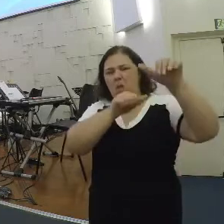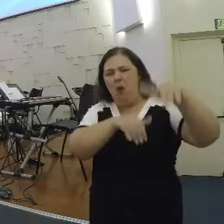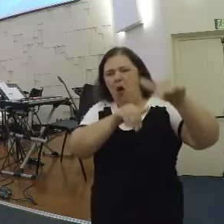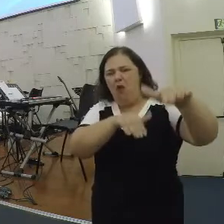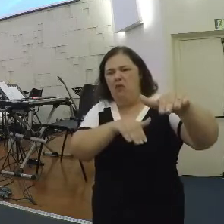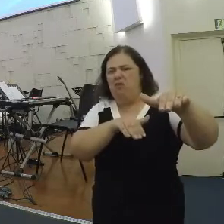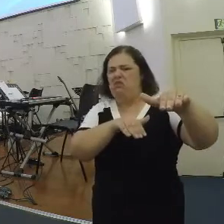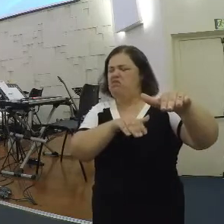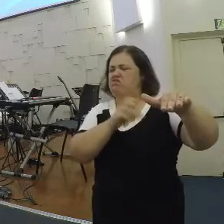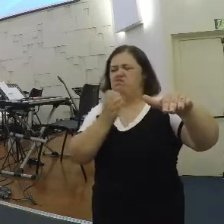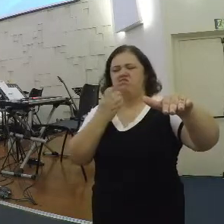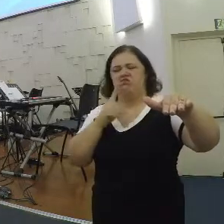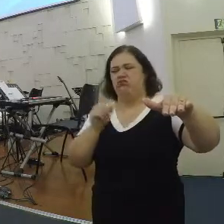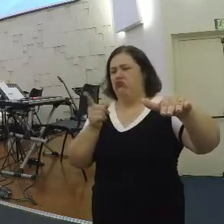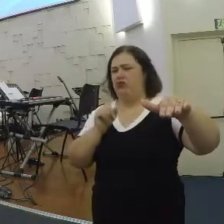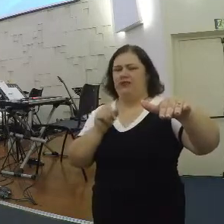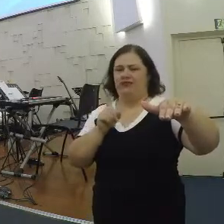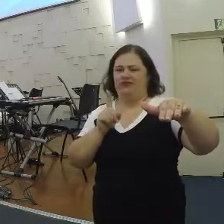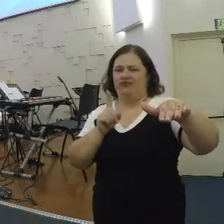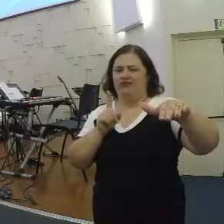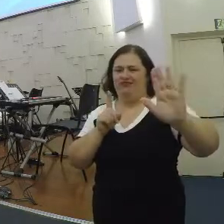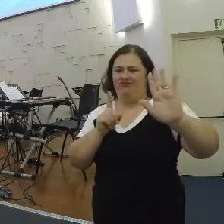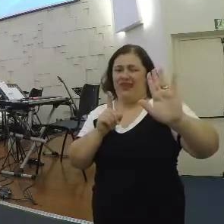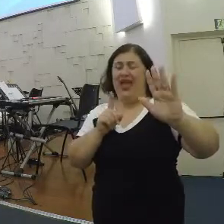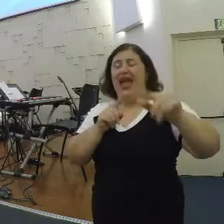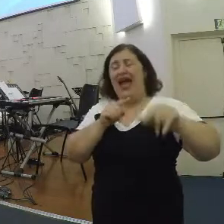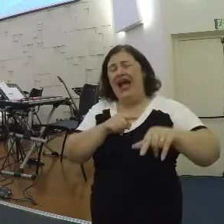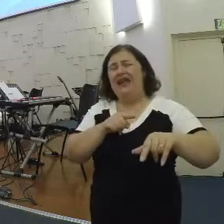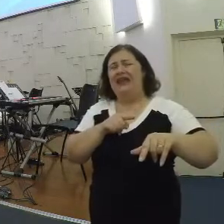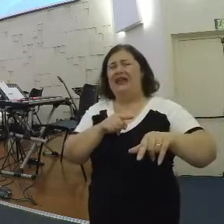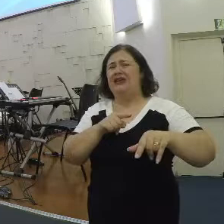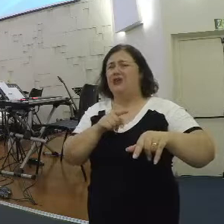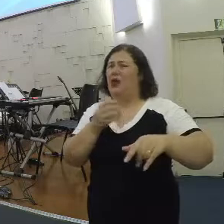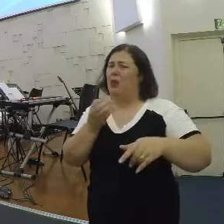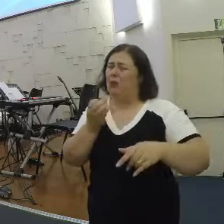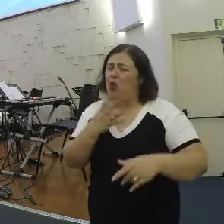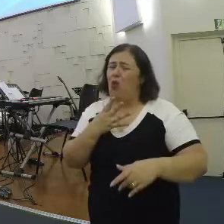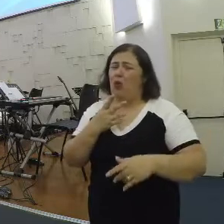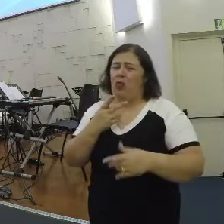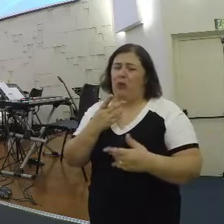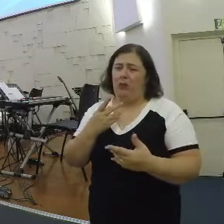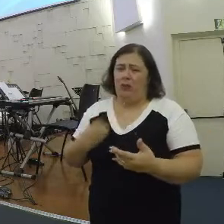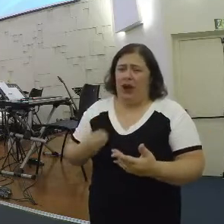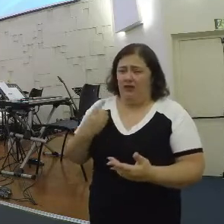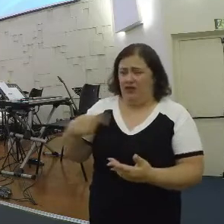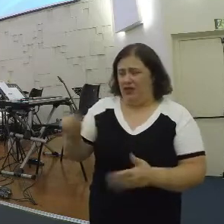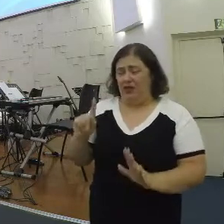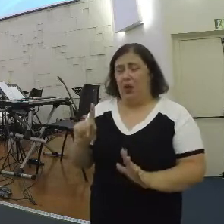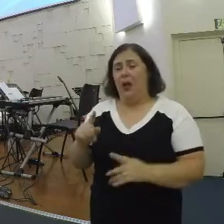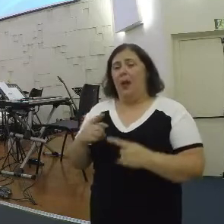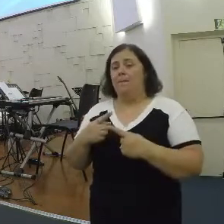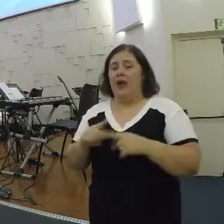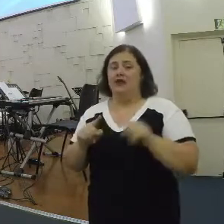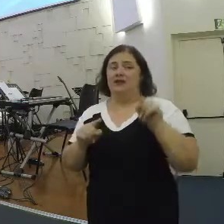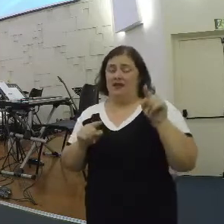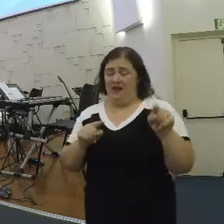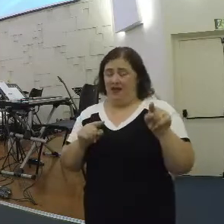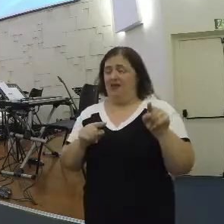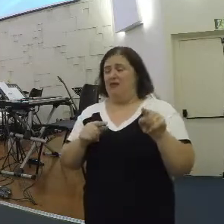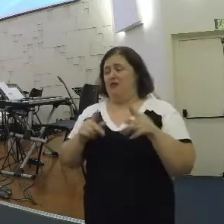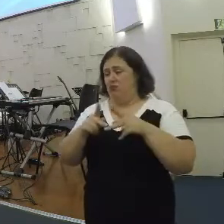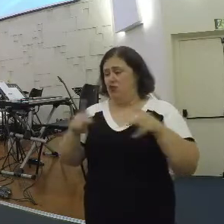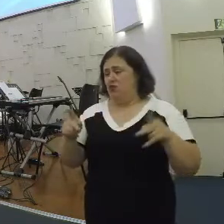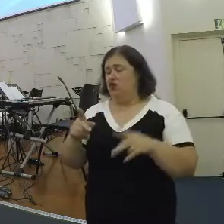algo edificante, não faz bem às pessoas. Na visão dele faz, mas não faz. E a igreja, de modo muito